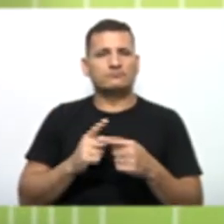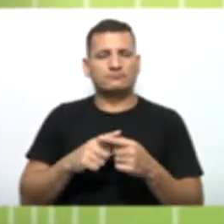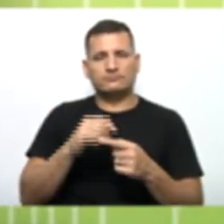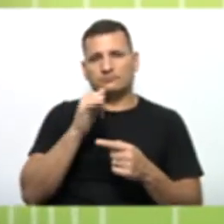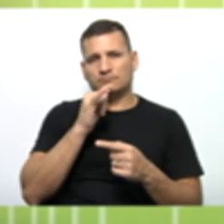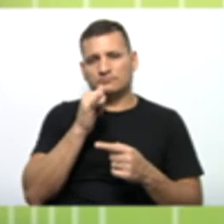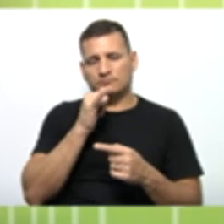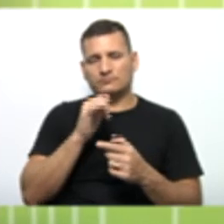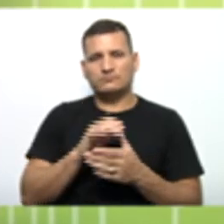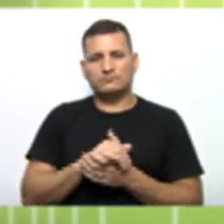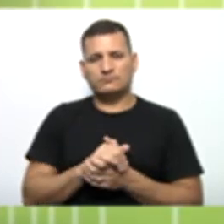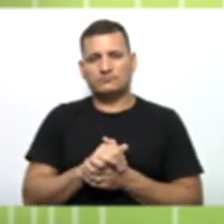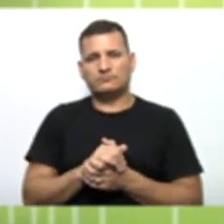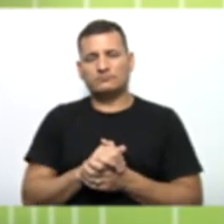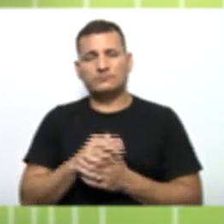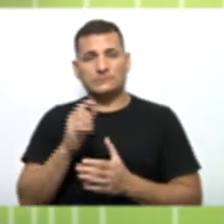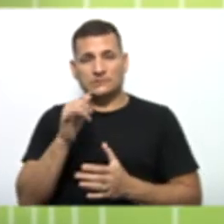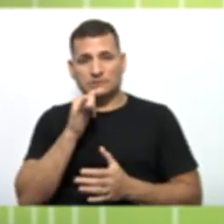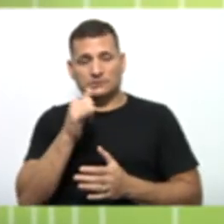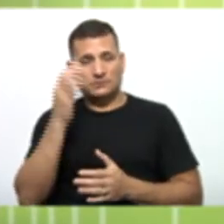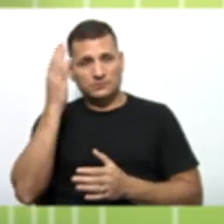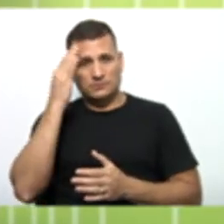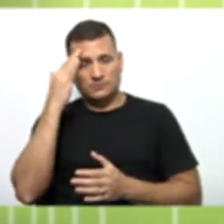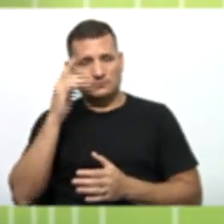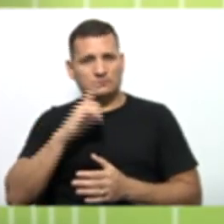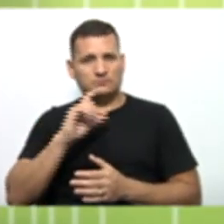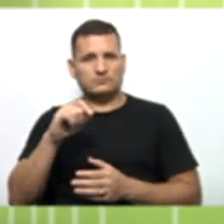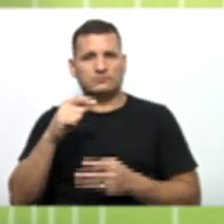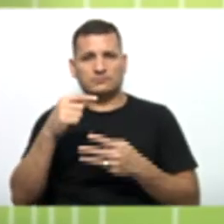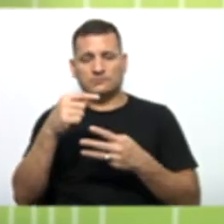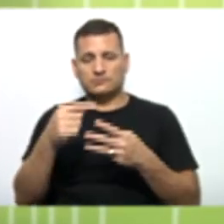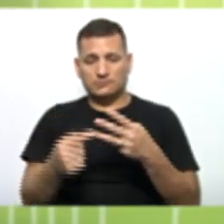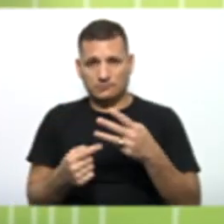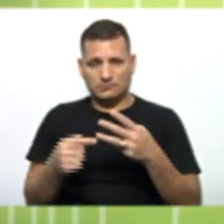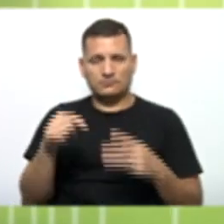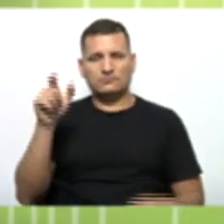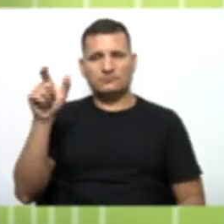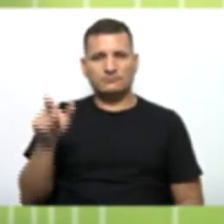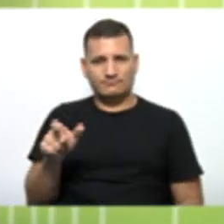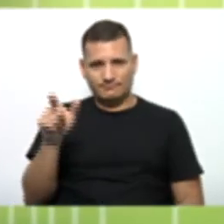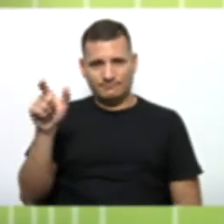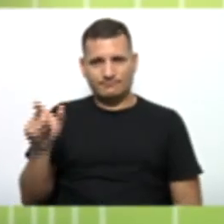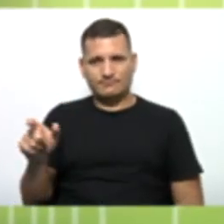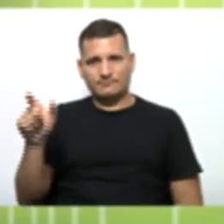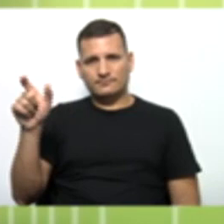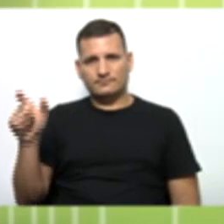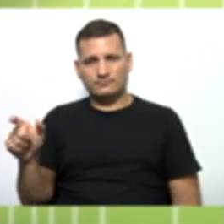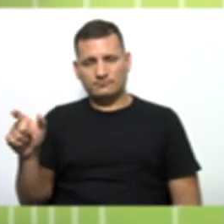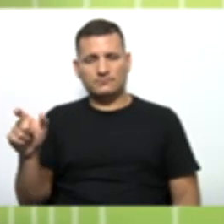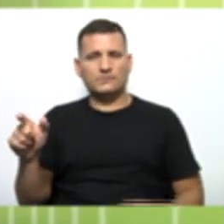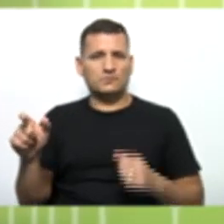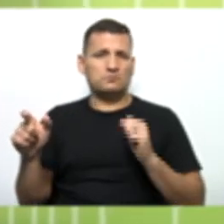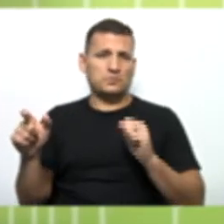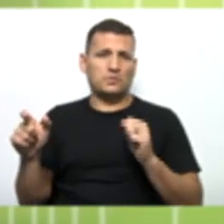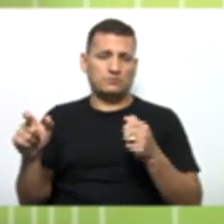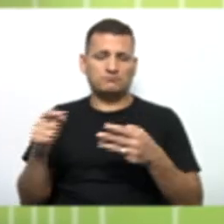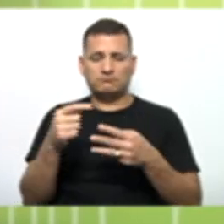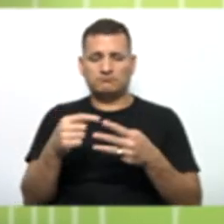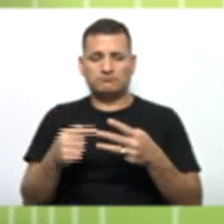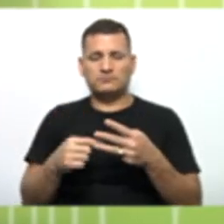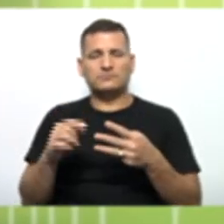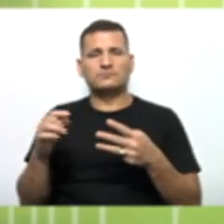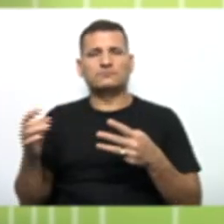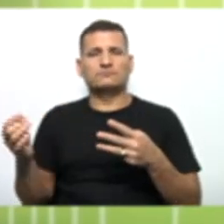privilégios. Se eu sei que tem, por exemplo, 3 atores, certo? Eu posso dar privilégio para cada um,